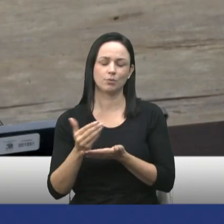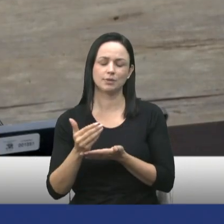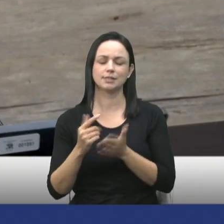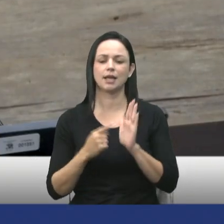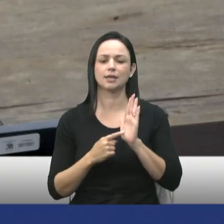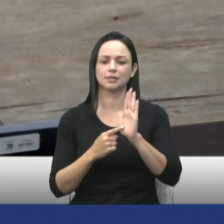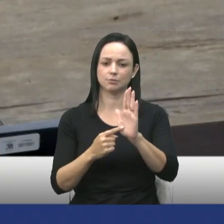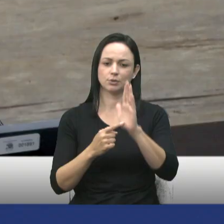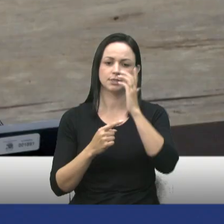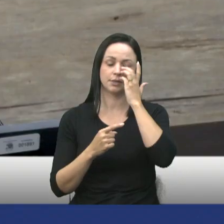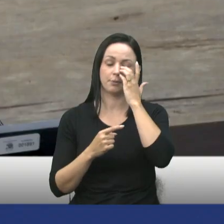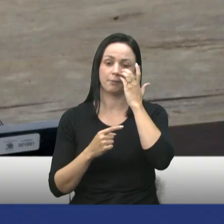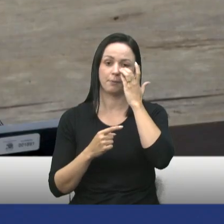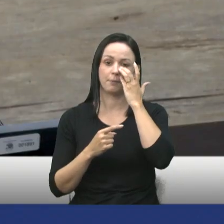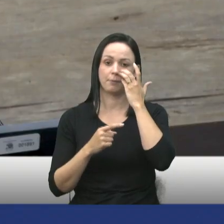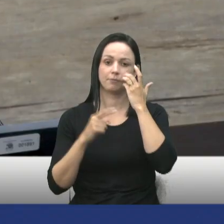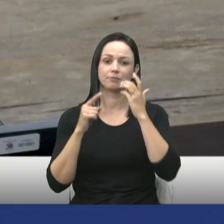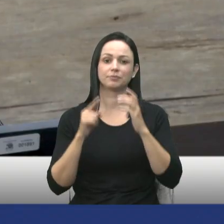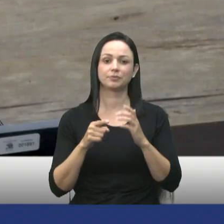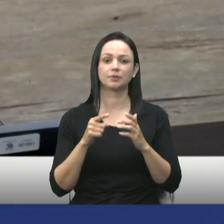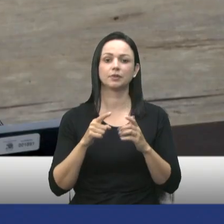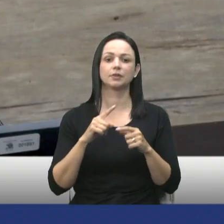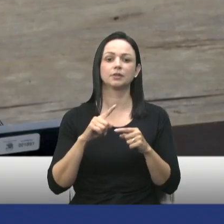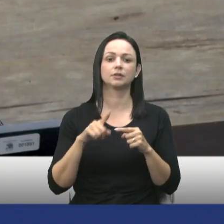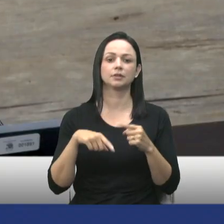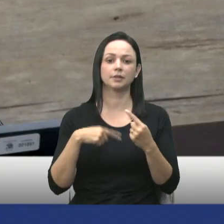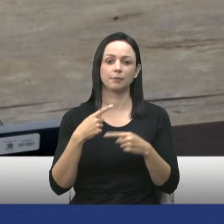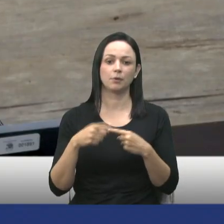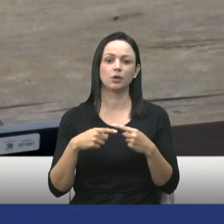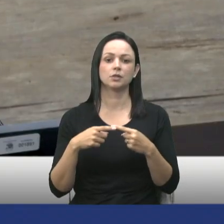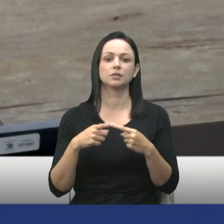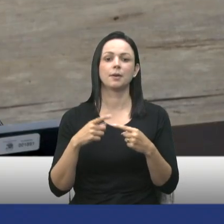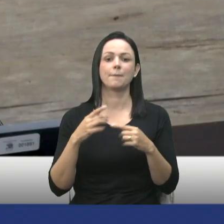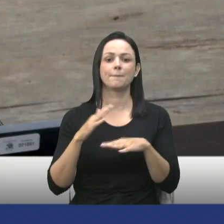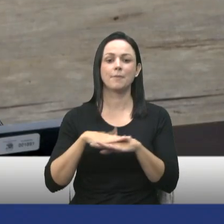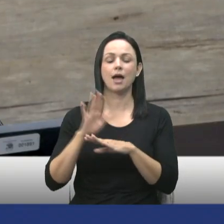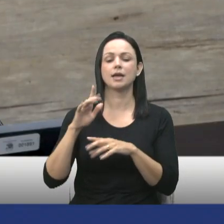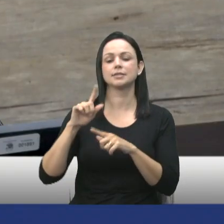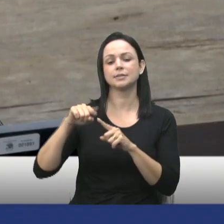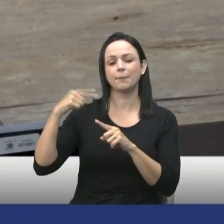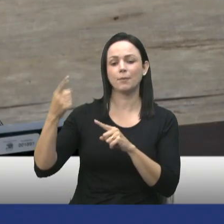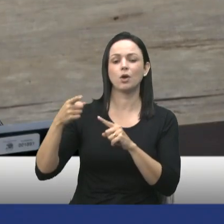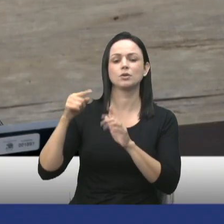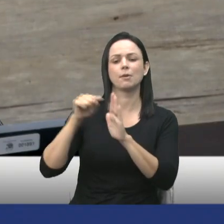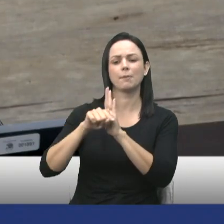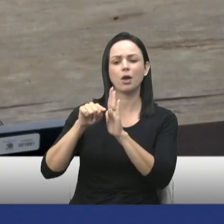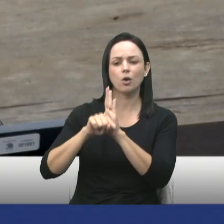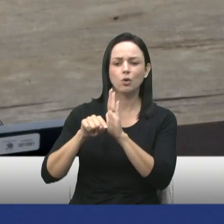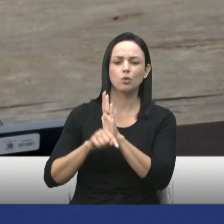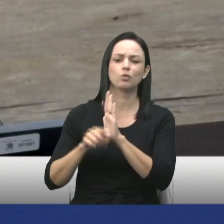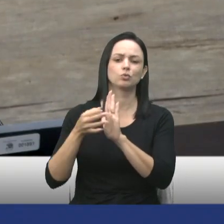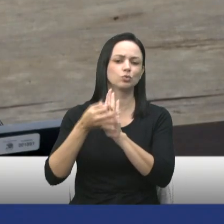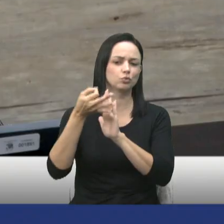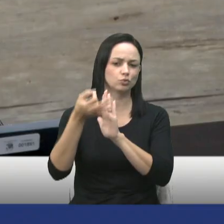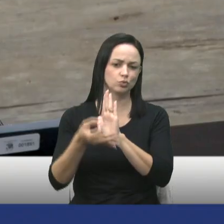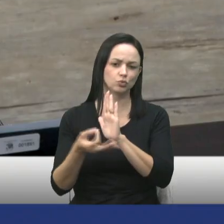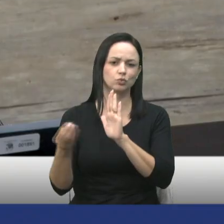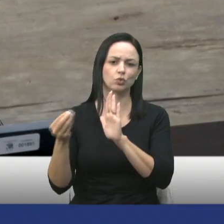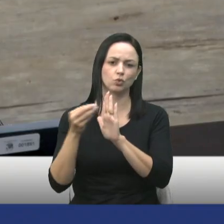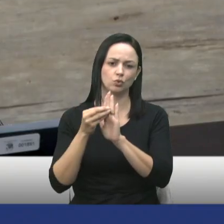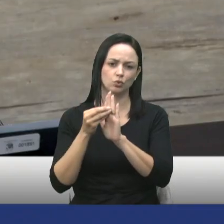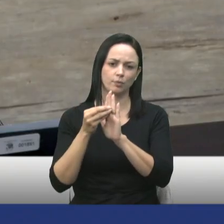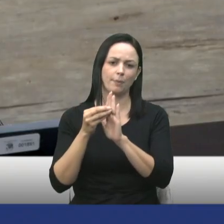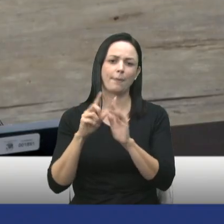exposição dessa parte, e a gente vai deixar a parte maior aí, para perguntas e para sugestões, para a gente estar colocando aqui no plano, então,